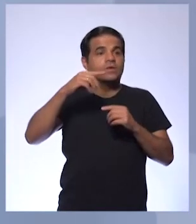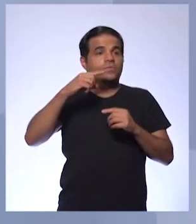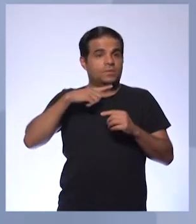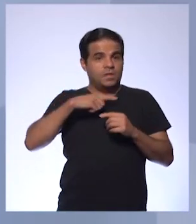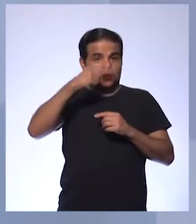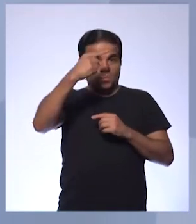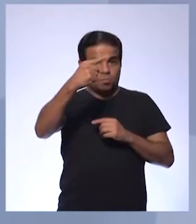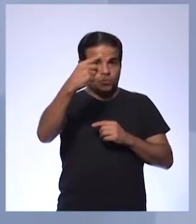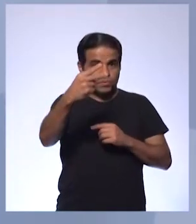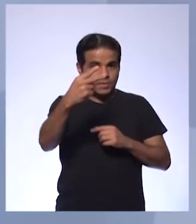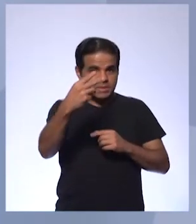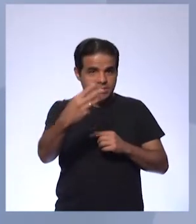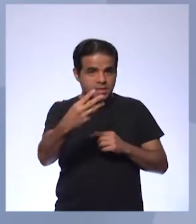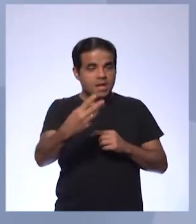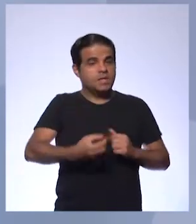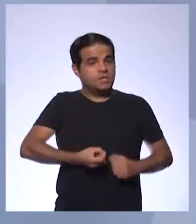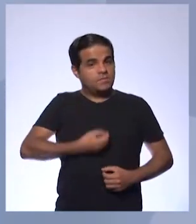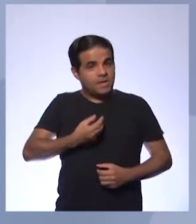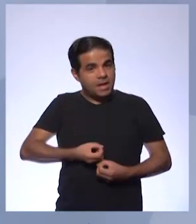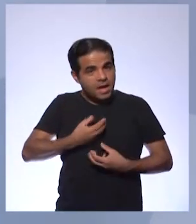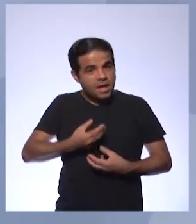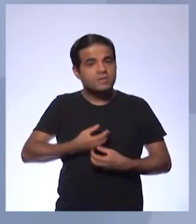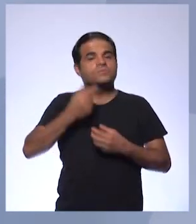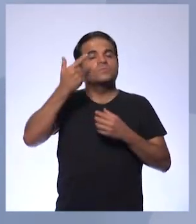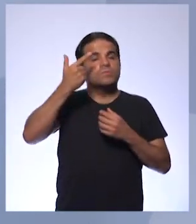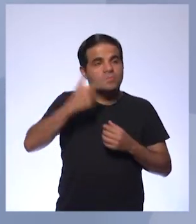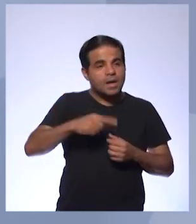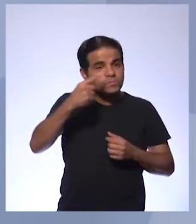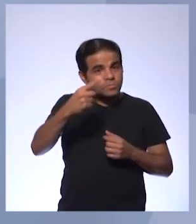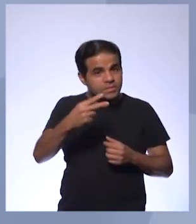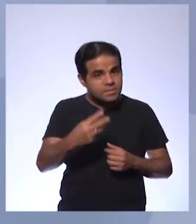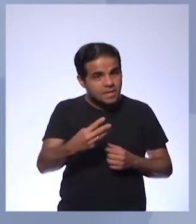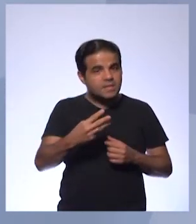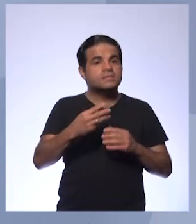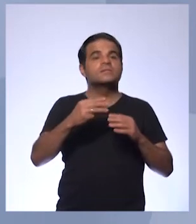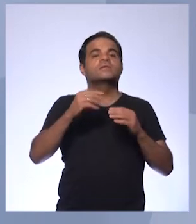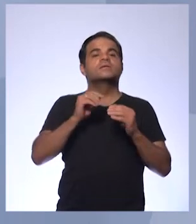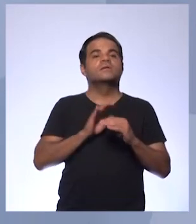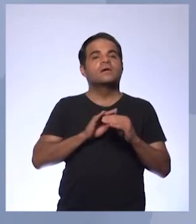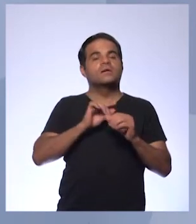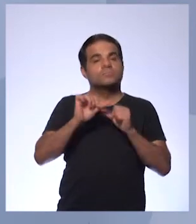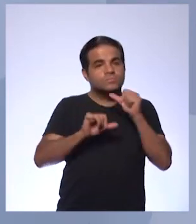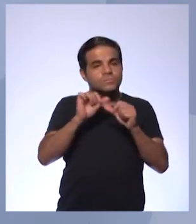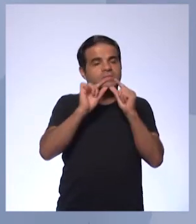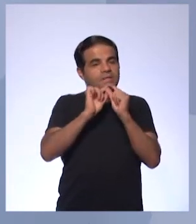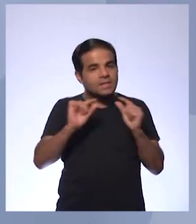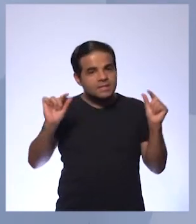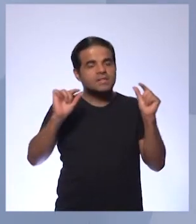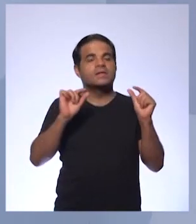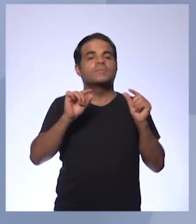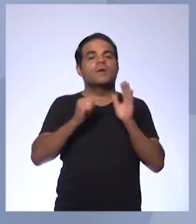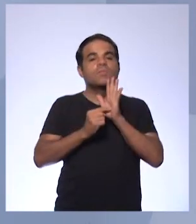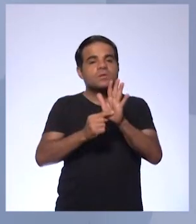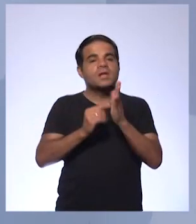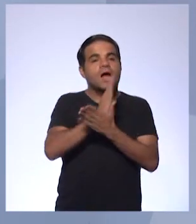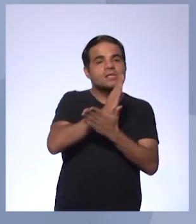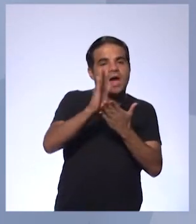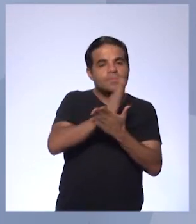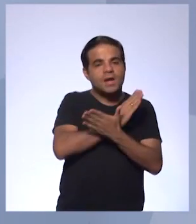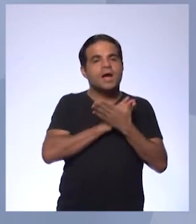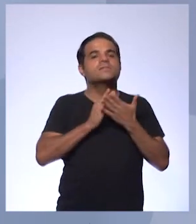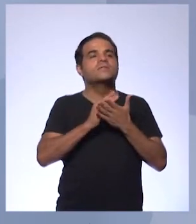1, 2, 3 versos, mais 1, 2, 3, e aí pula-se a linha para mostrar a separação entre